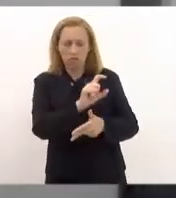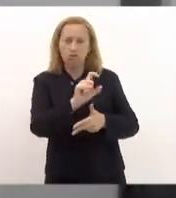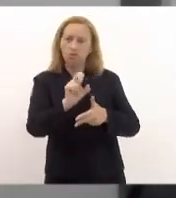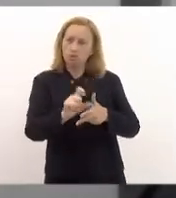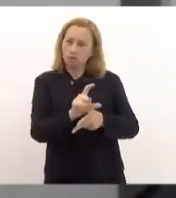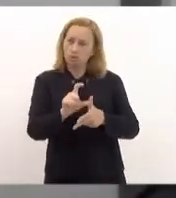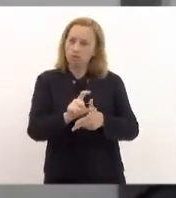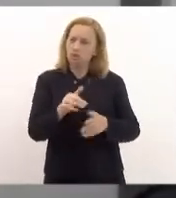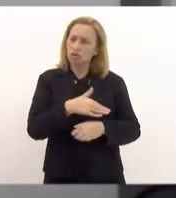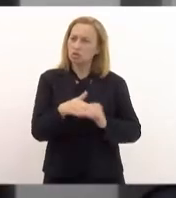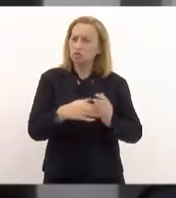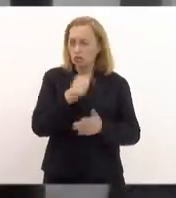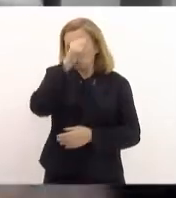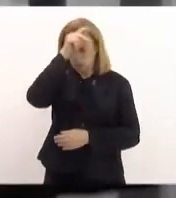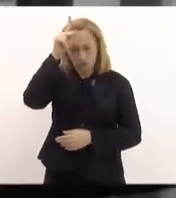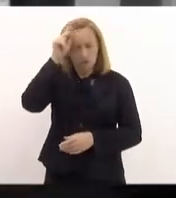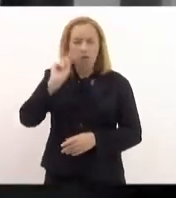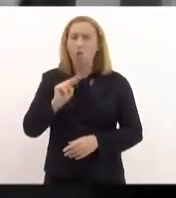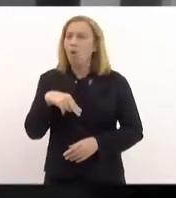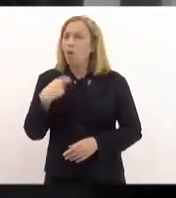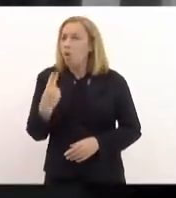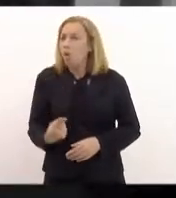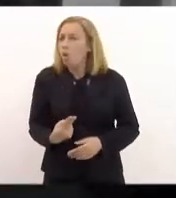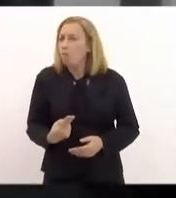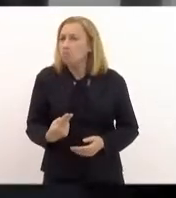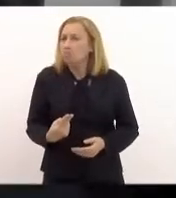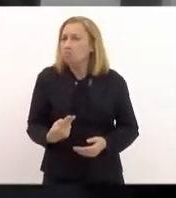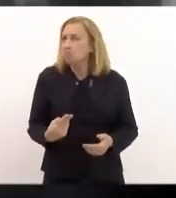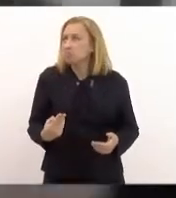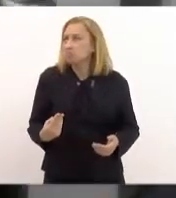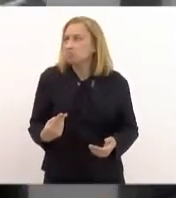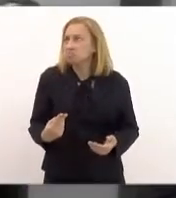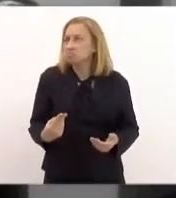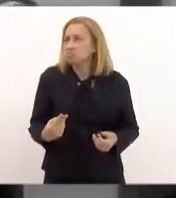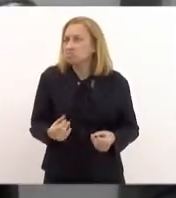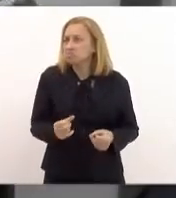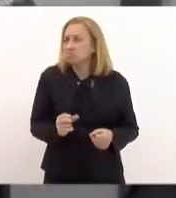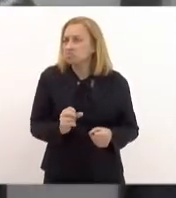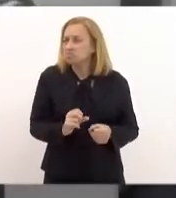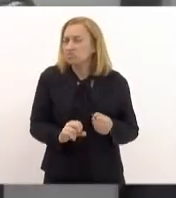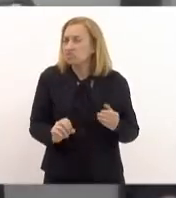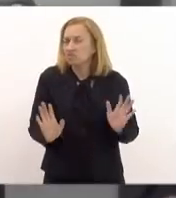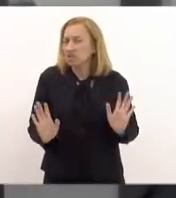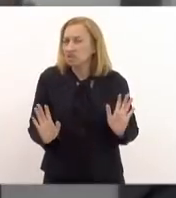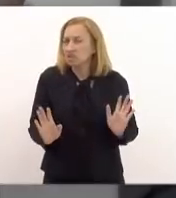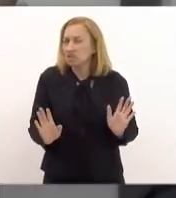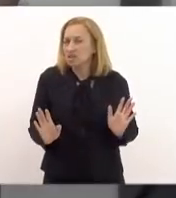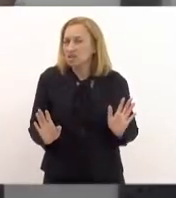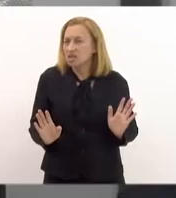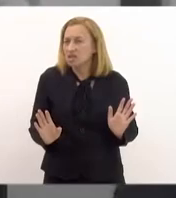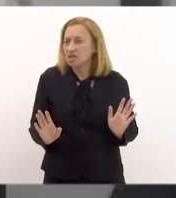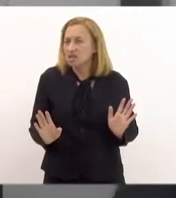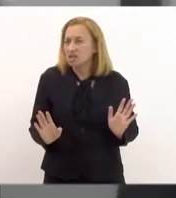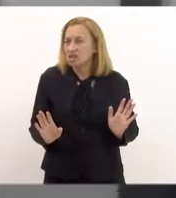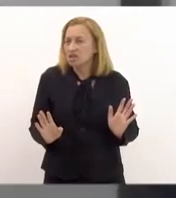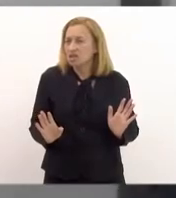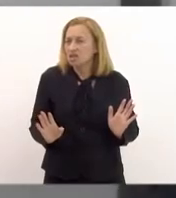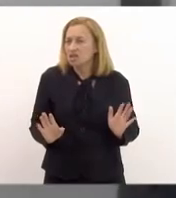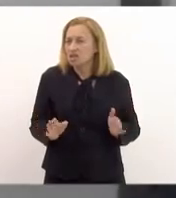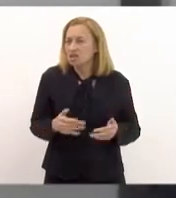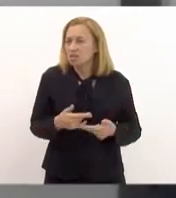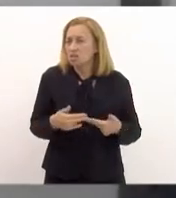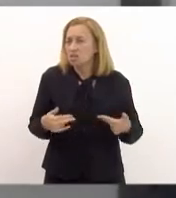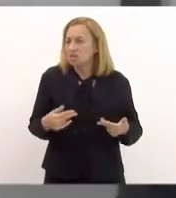municípios, ou então não vamos estar fazendo coisa para inglês ver. Entendeu? Me desculpe,